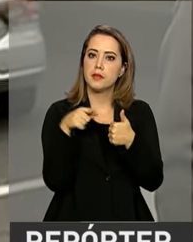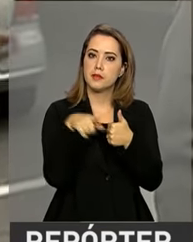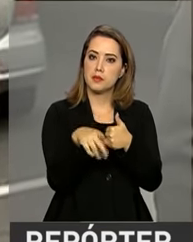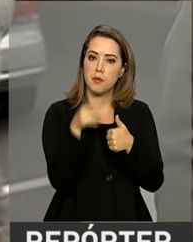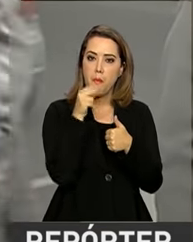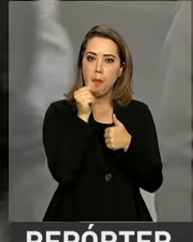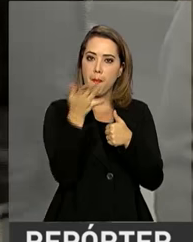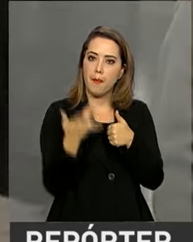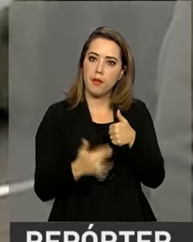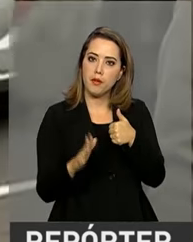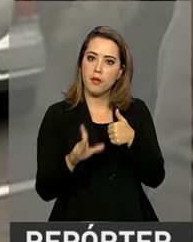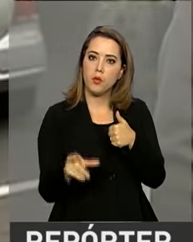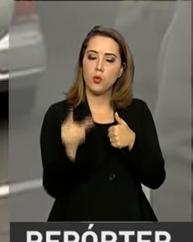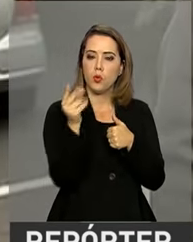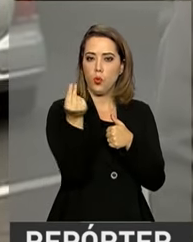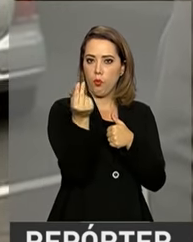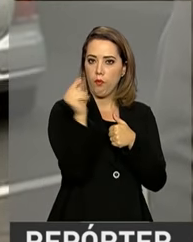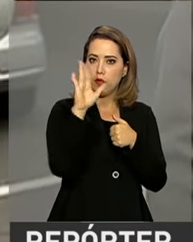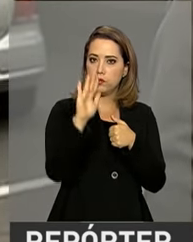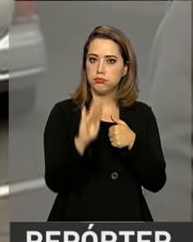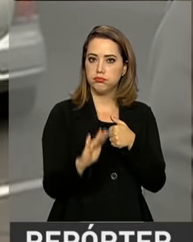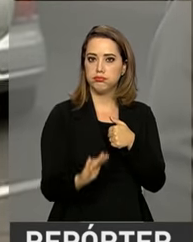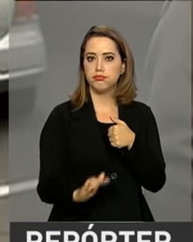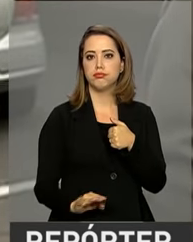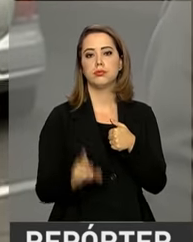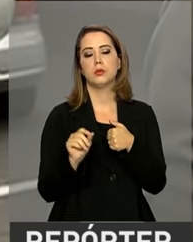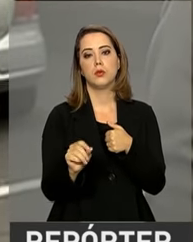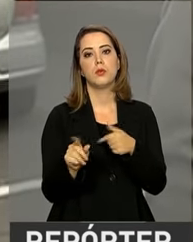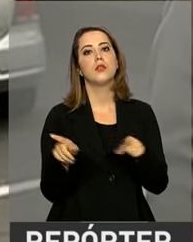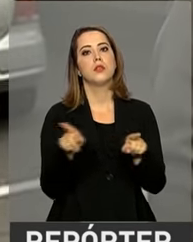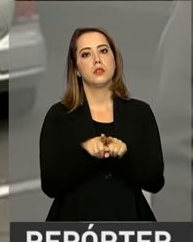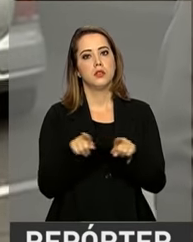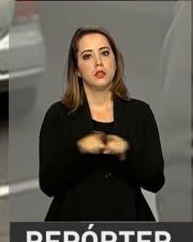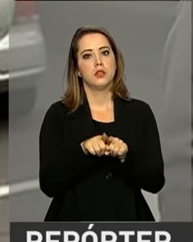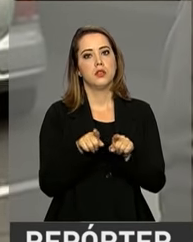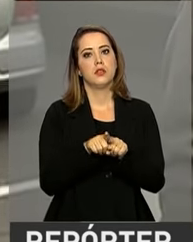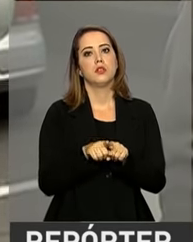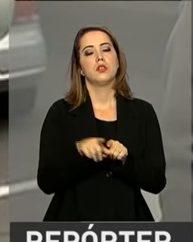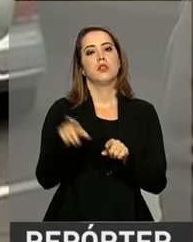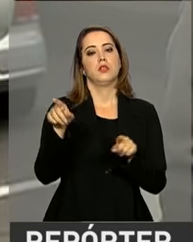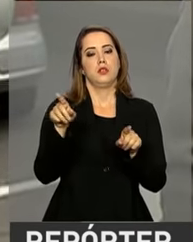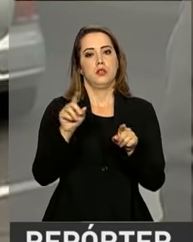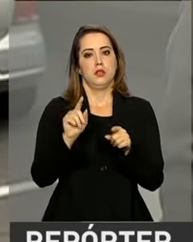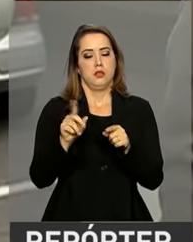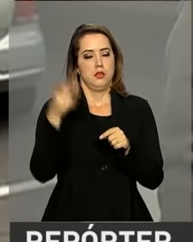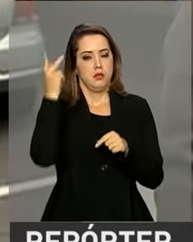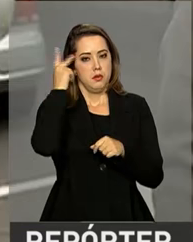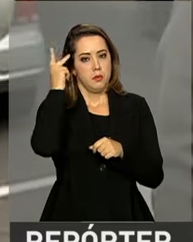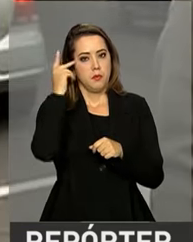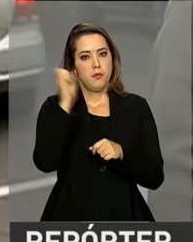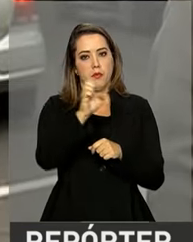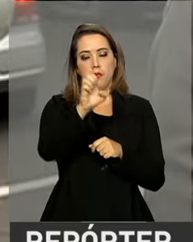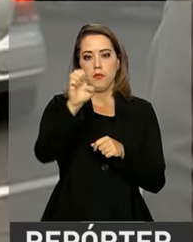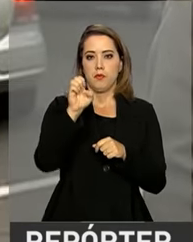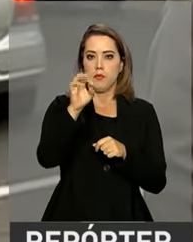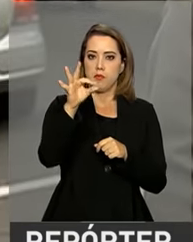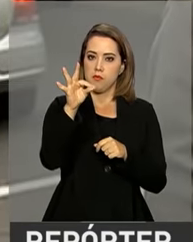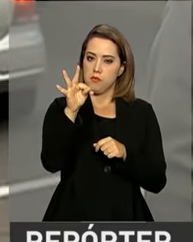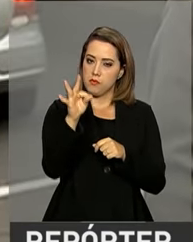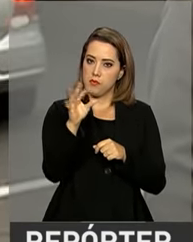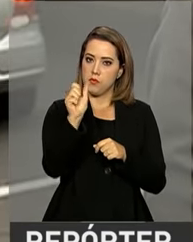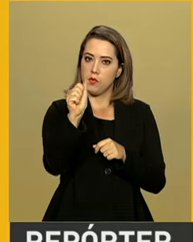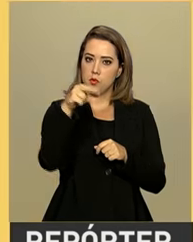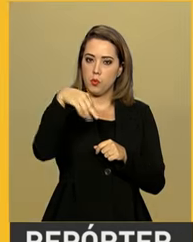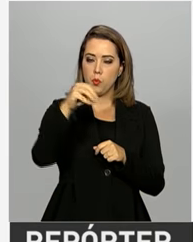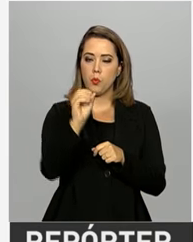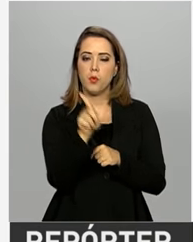brasileiro, mais baixo é o preço. Já no caso do etanol, quanto mais próximo do estado de São Paulo, mais barato é o